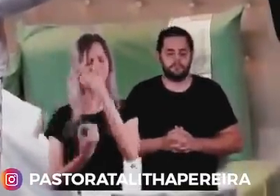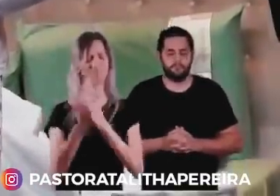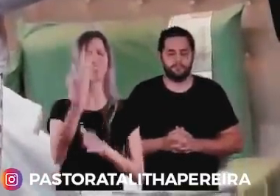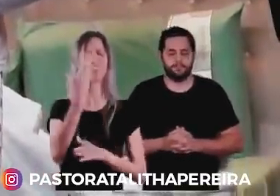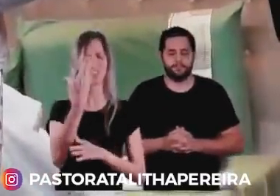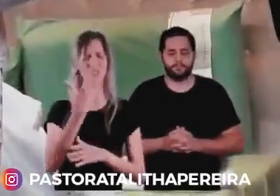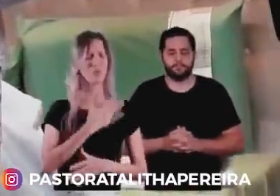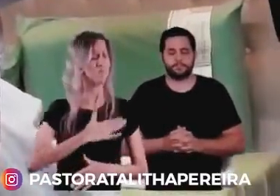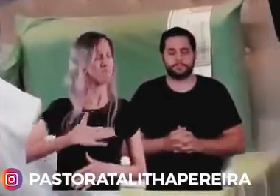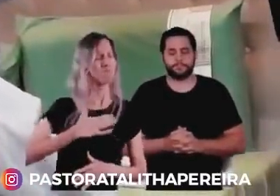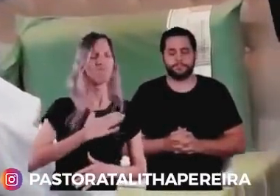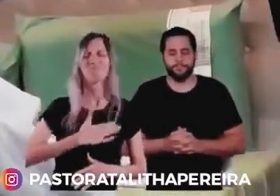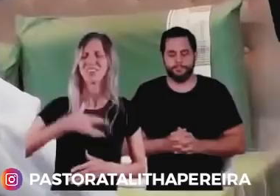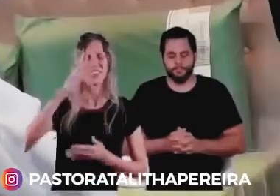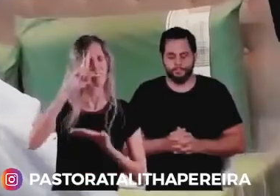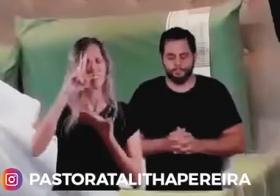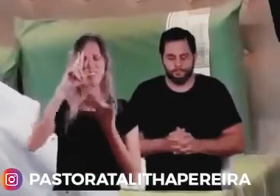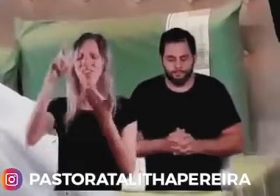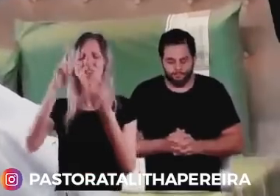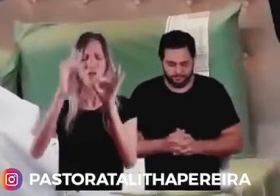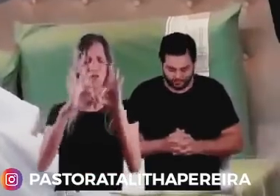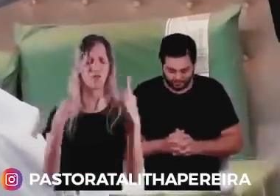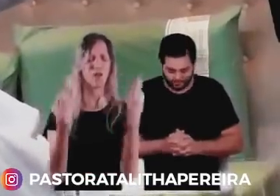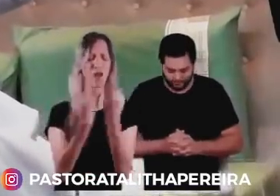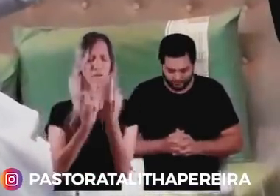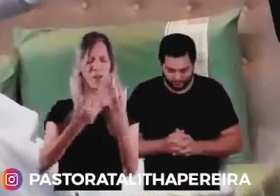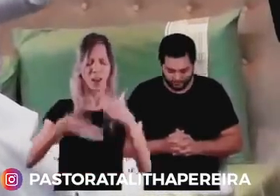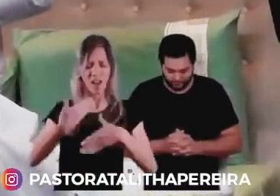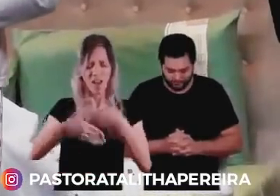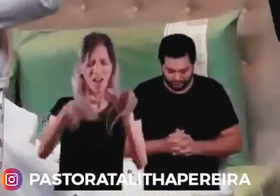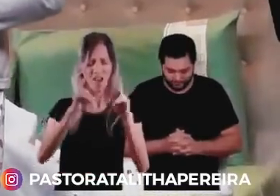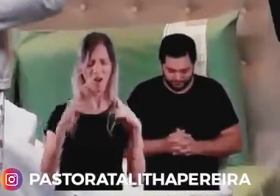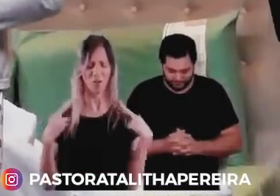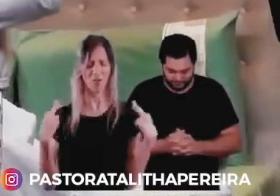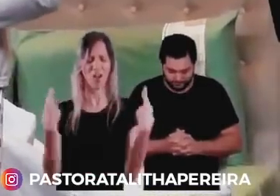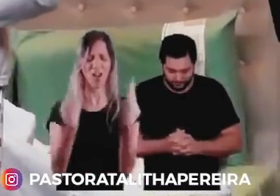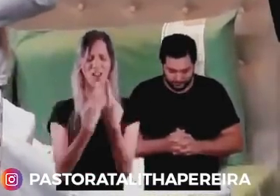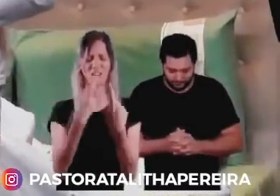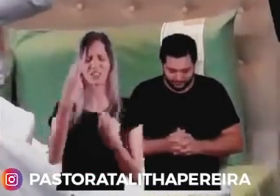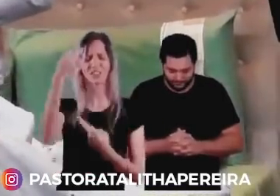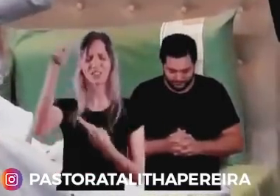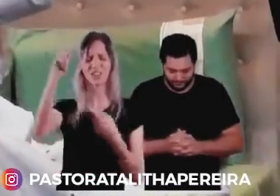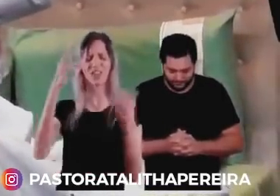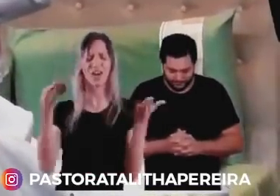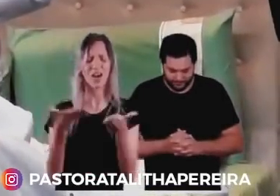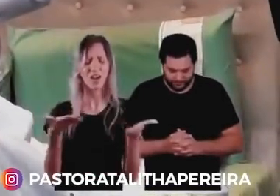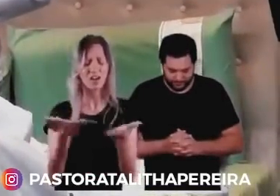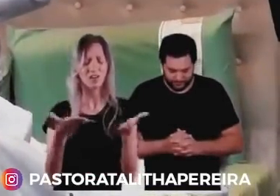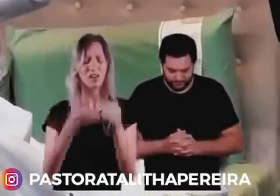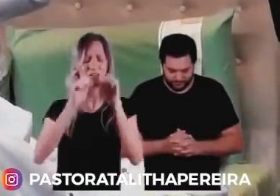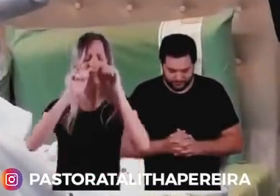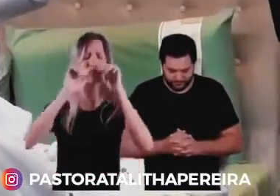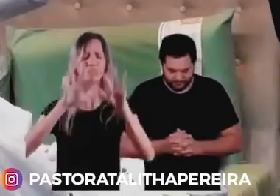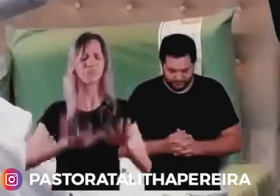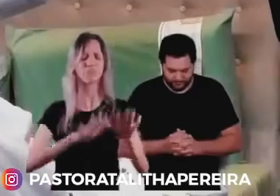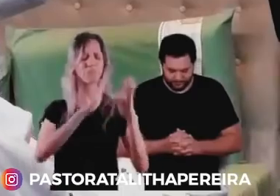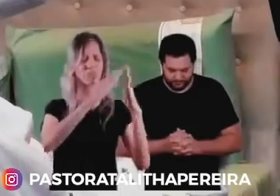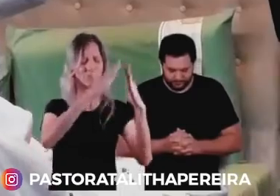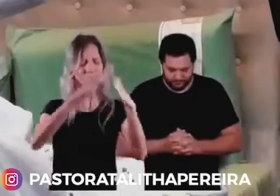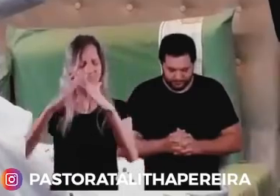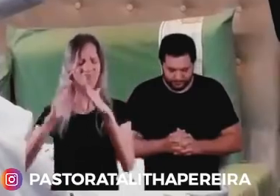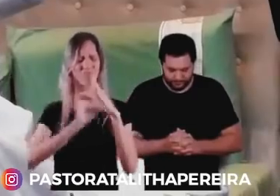teu prazer reproduzir na família o teu reino. Nós declaramos que em cada lar agora